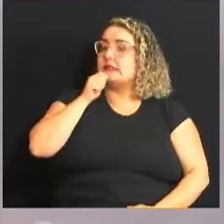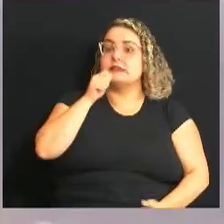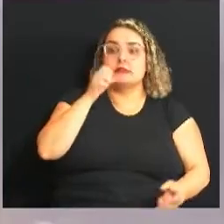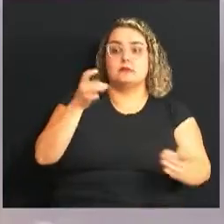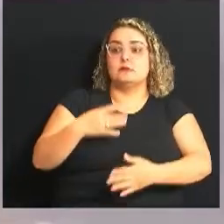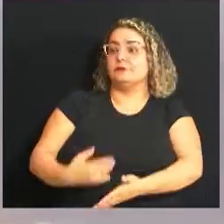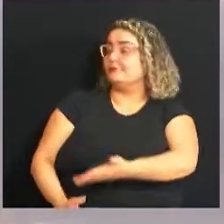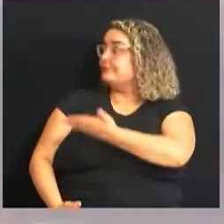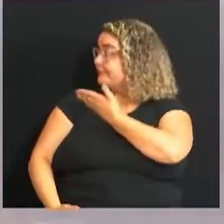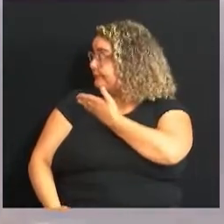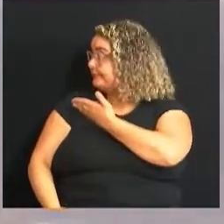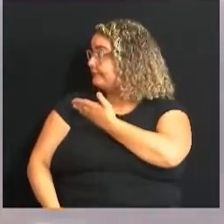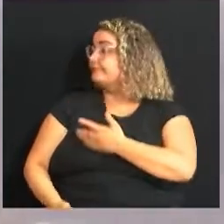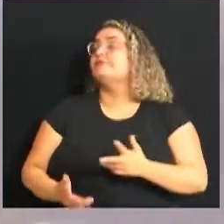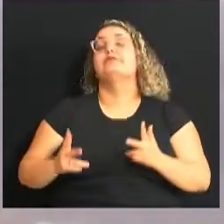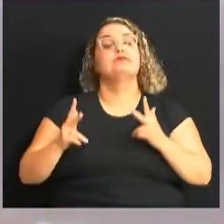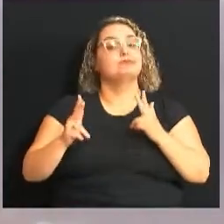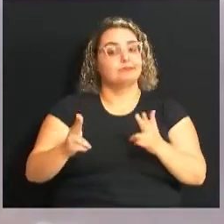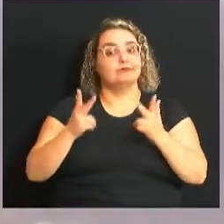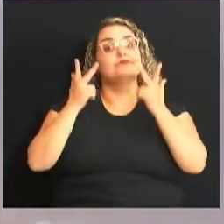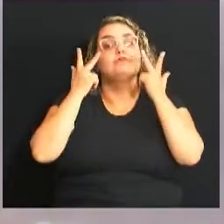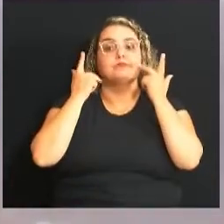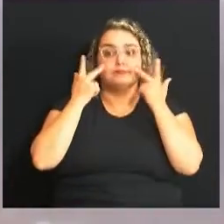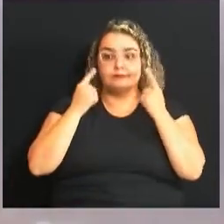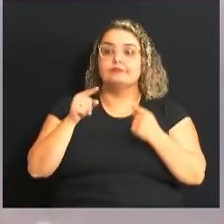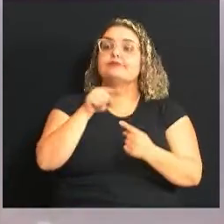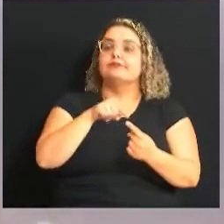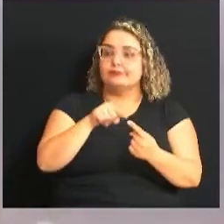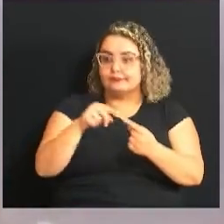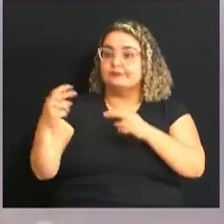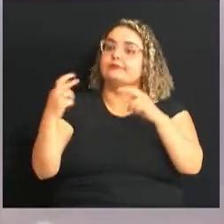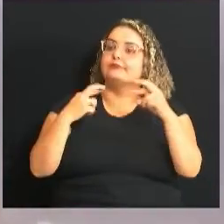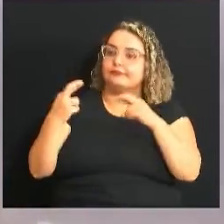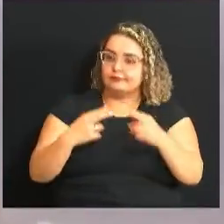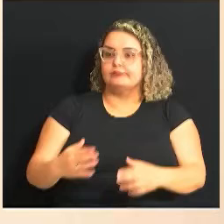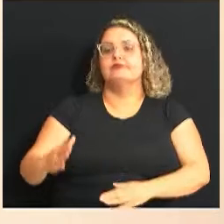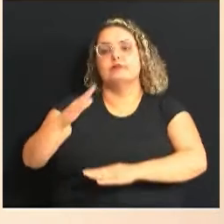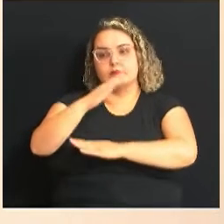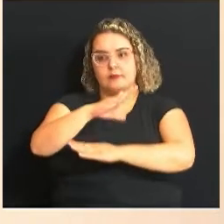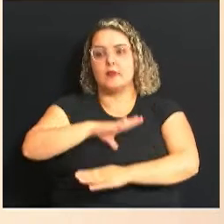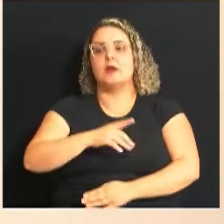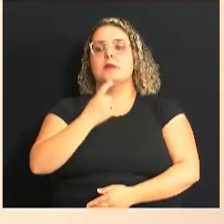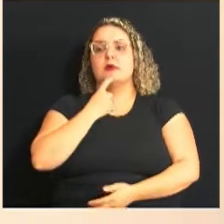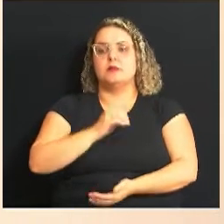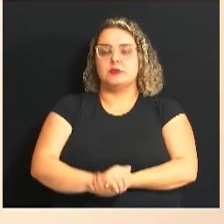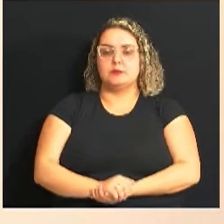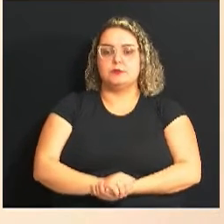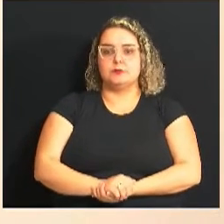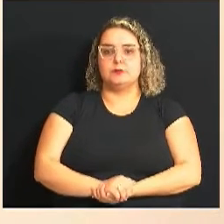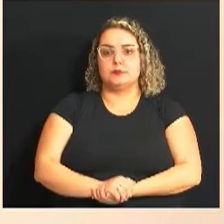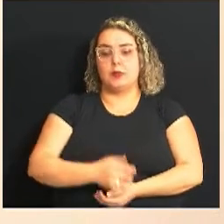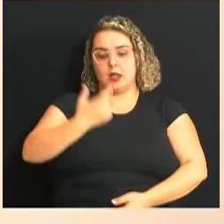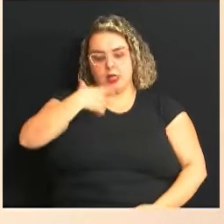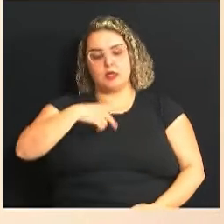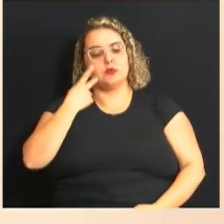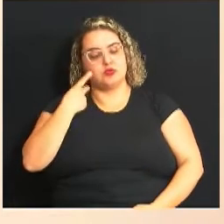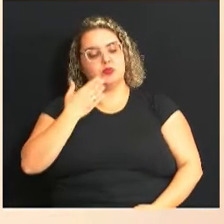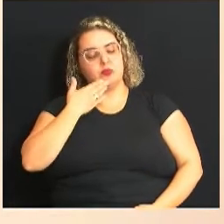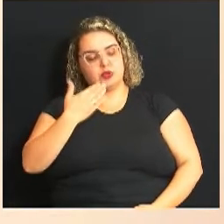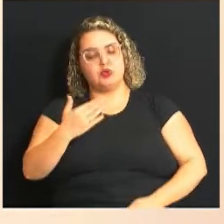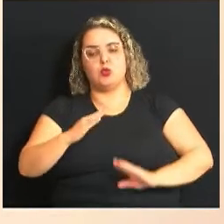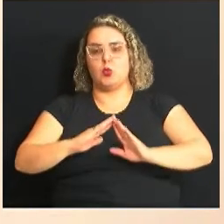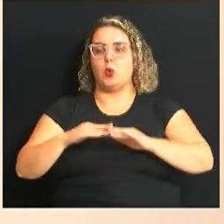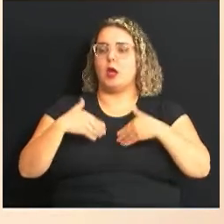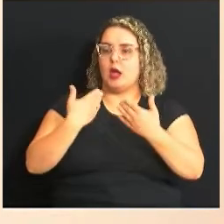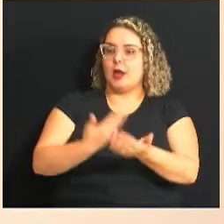esse têm sido comuns e alvo constante de fiscalização da Câmara de Campinas. Esse vereador fez esse requerimento para saber como